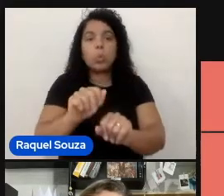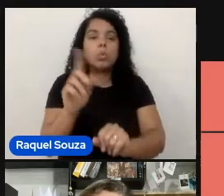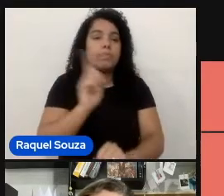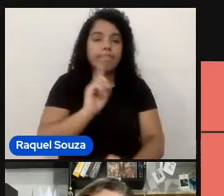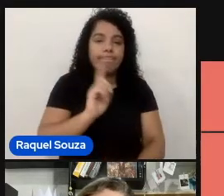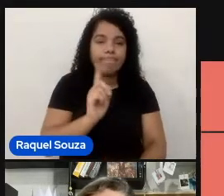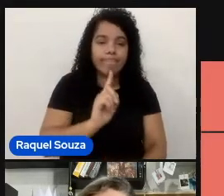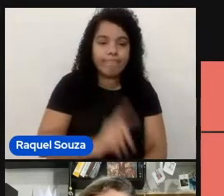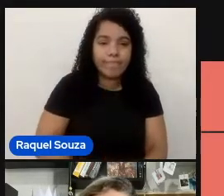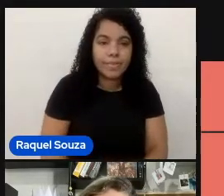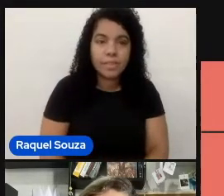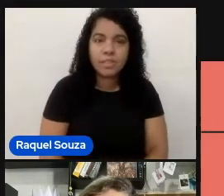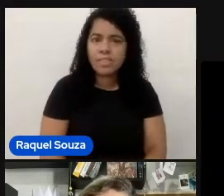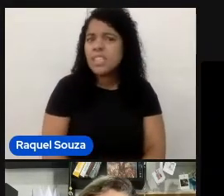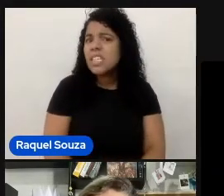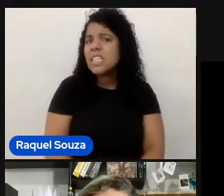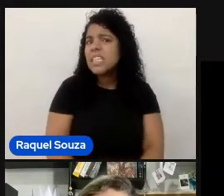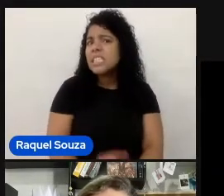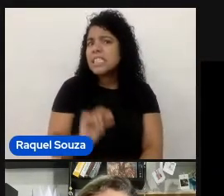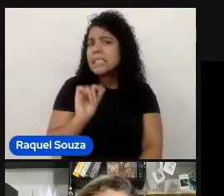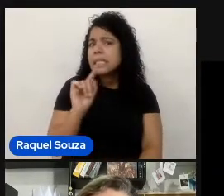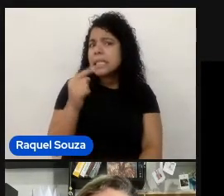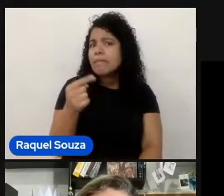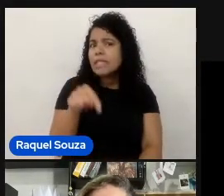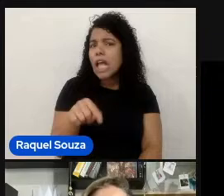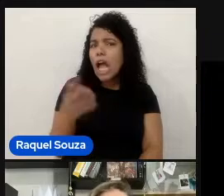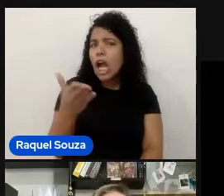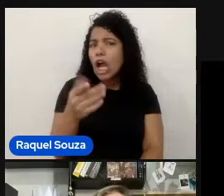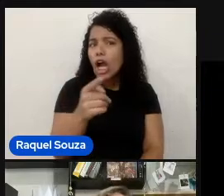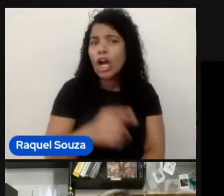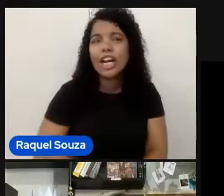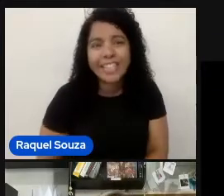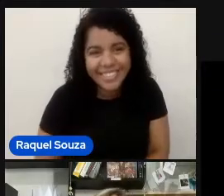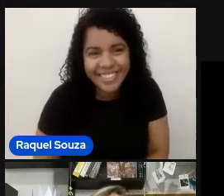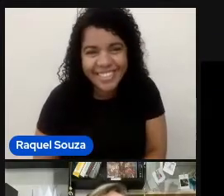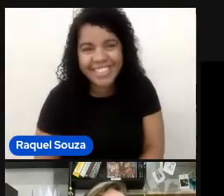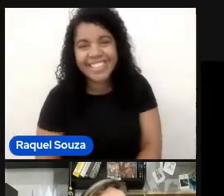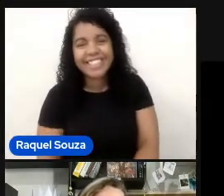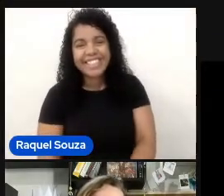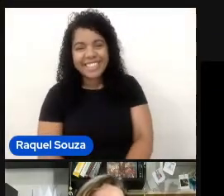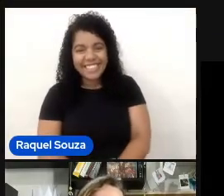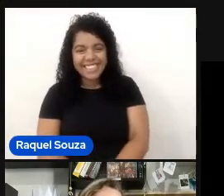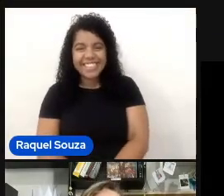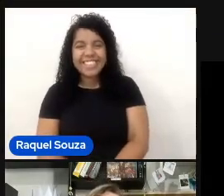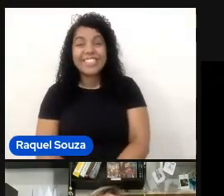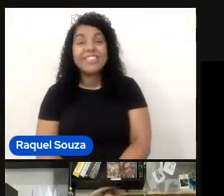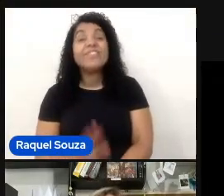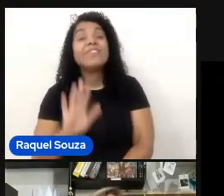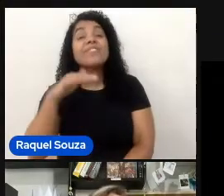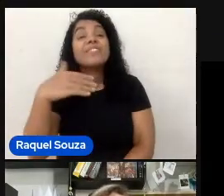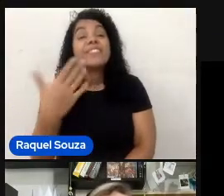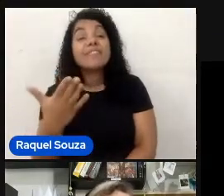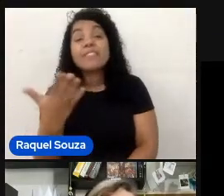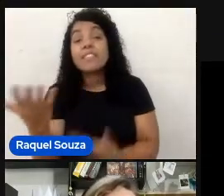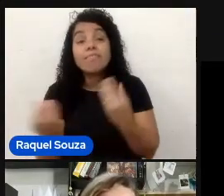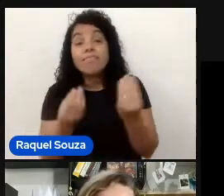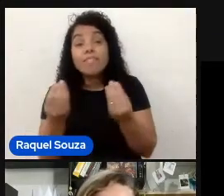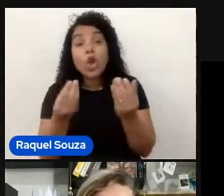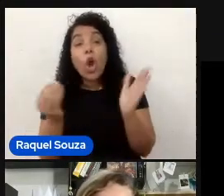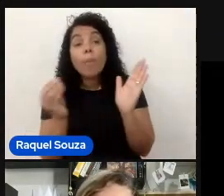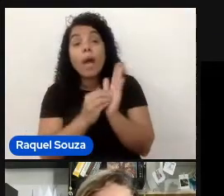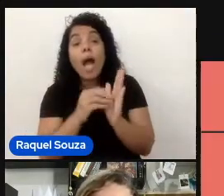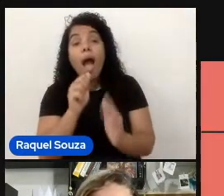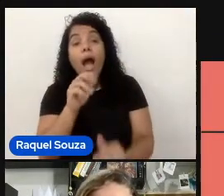Não é tão lá na frente não, viu, Regi? É mais ou menos agora. E aí, aonde que vai entrar a automação